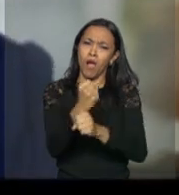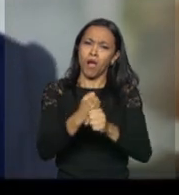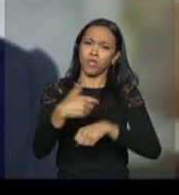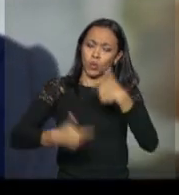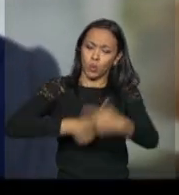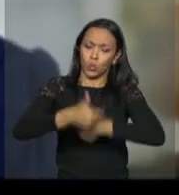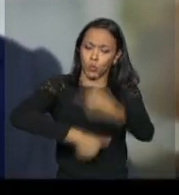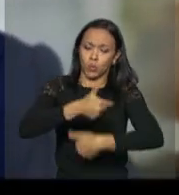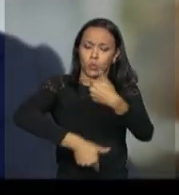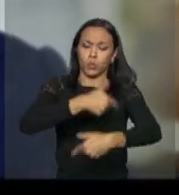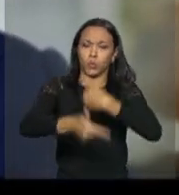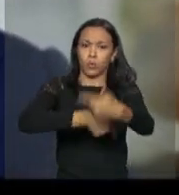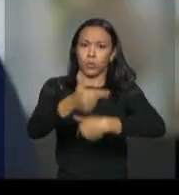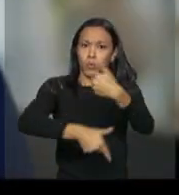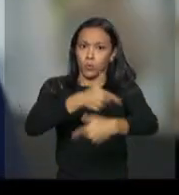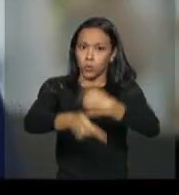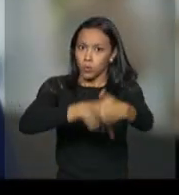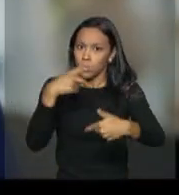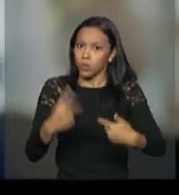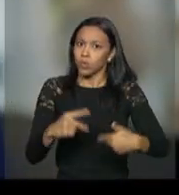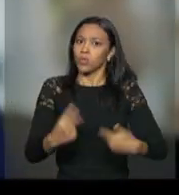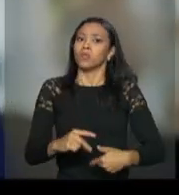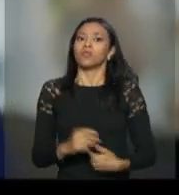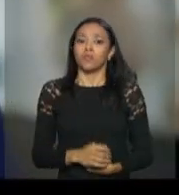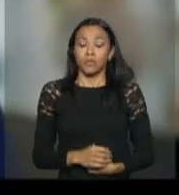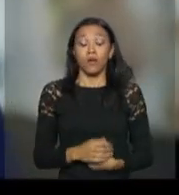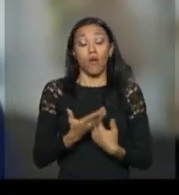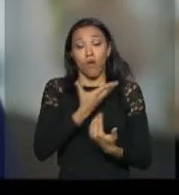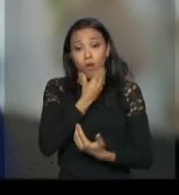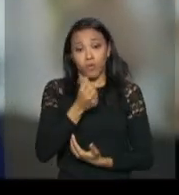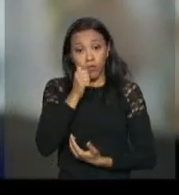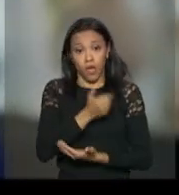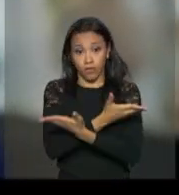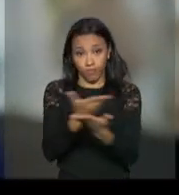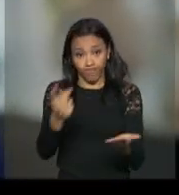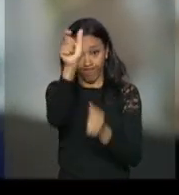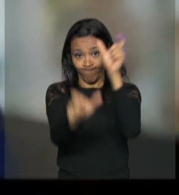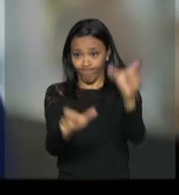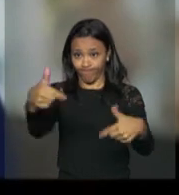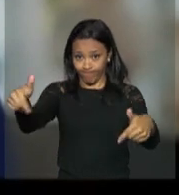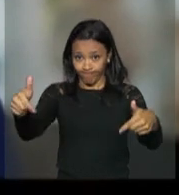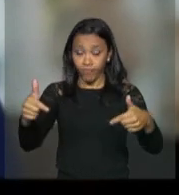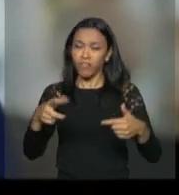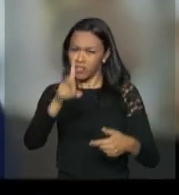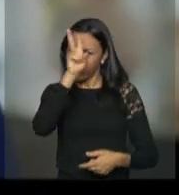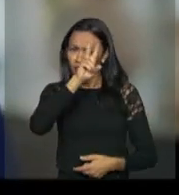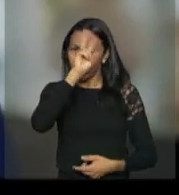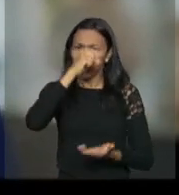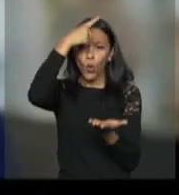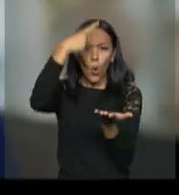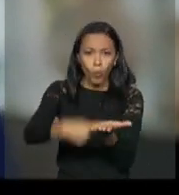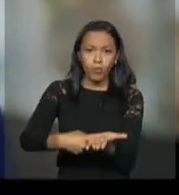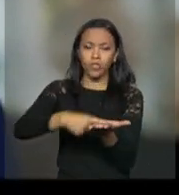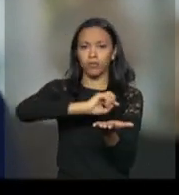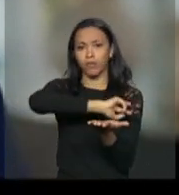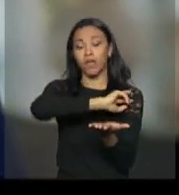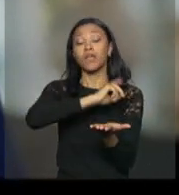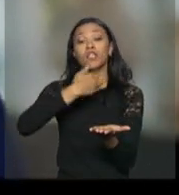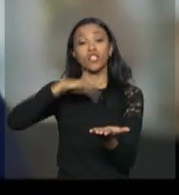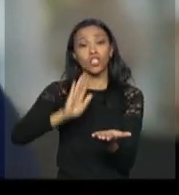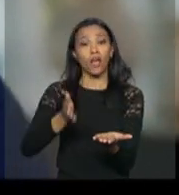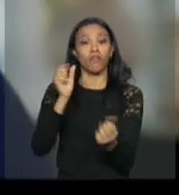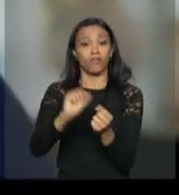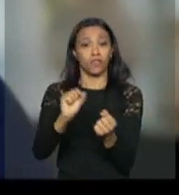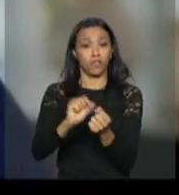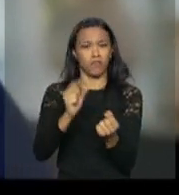luta, suor e lágrimas. Trabalhadores e trabalhadoras, vocês lembram dos pactos que nós firmamos